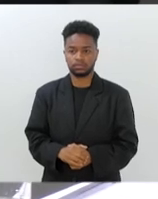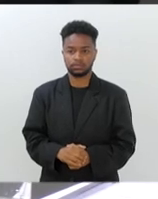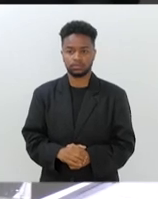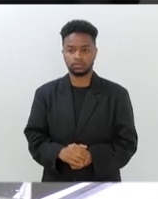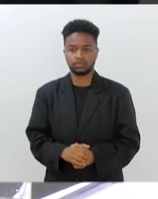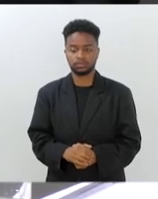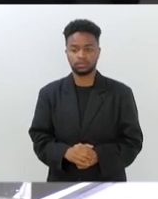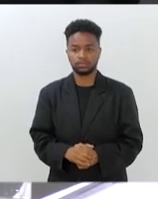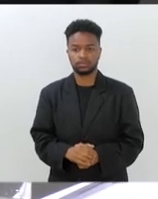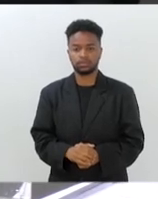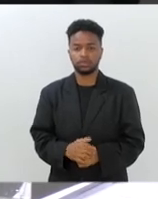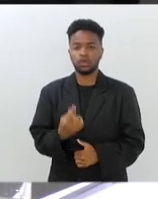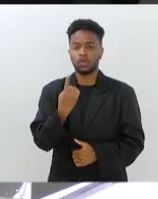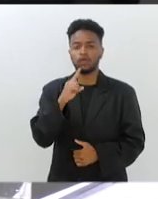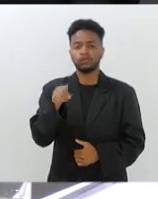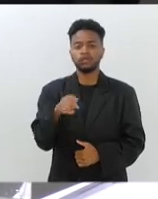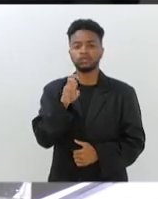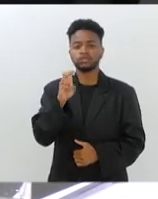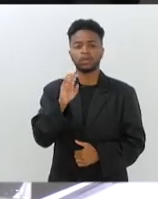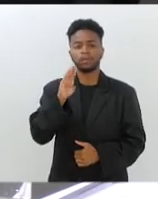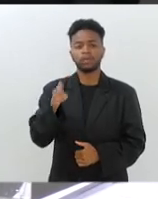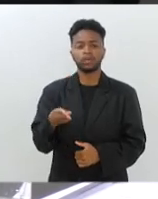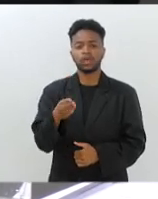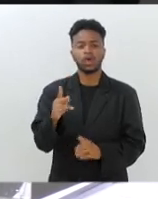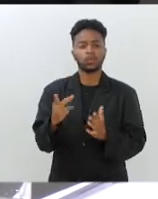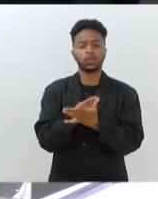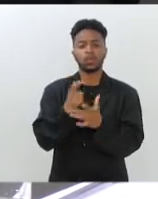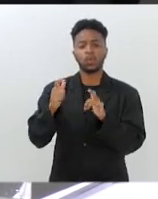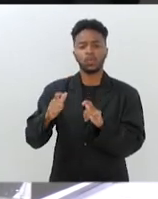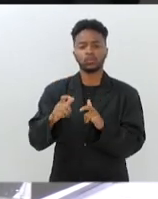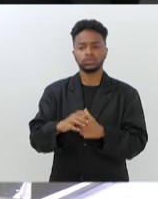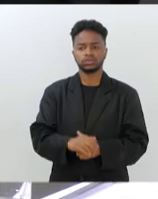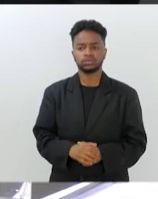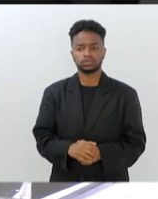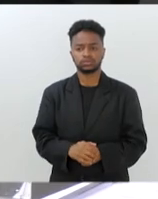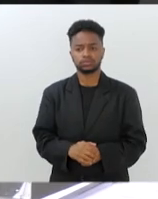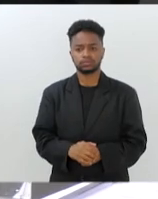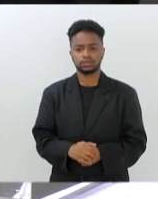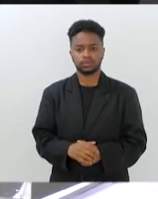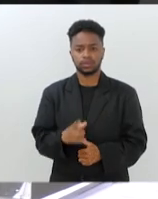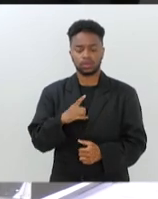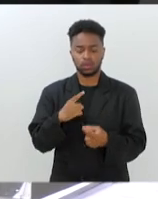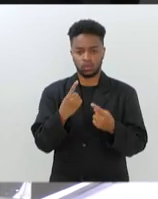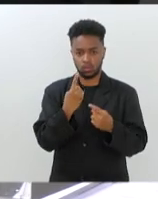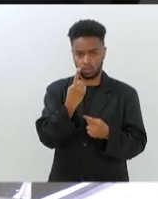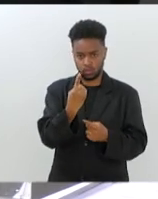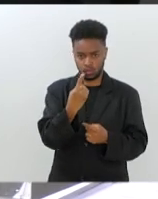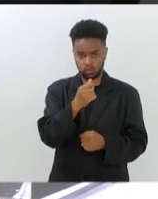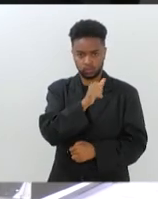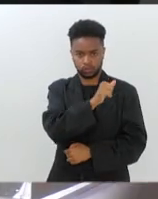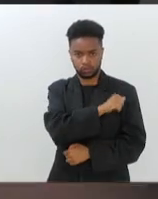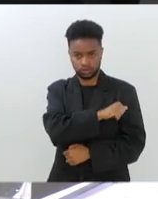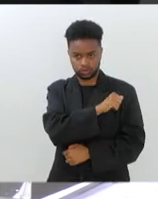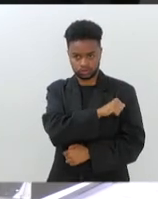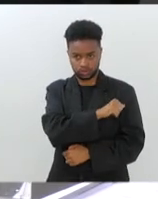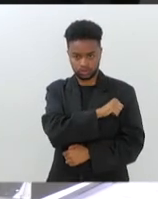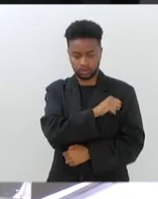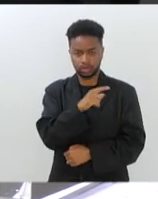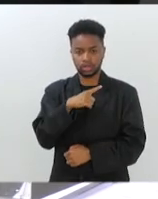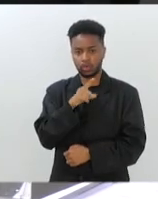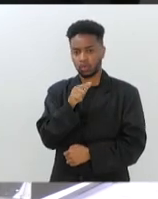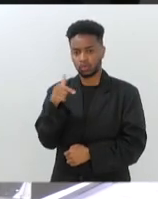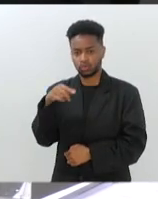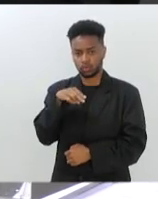tá esse esse de 1,5 milhão e foram eventos que se realizaram onde foram seis um no Rio de Janeiro um em Nova